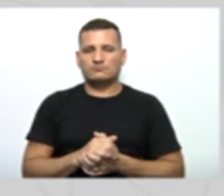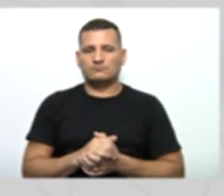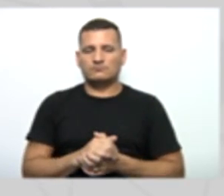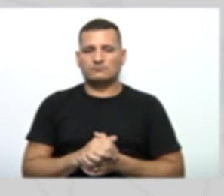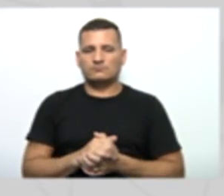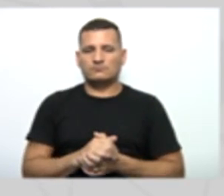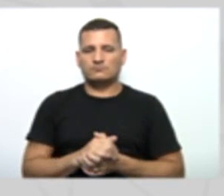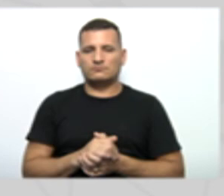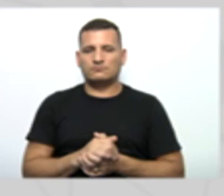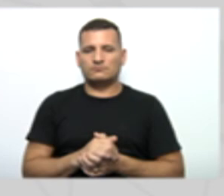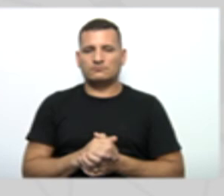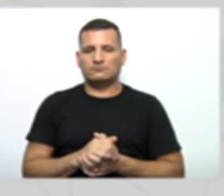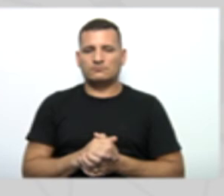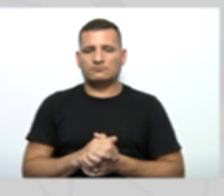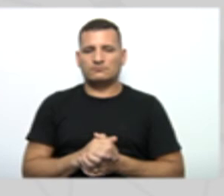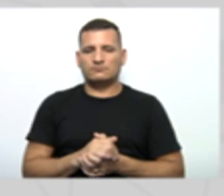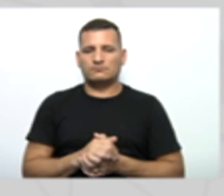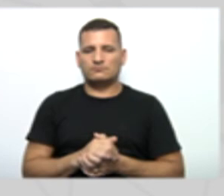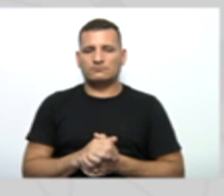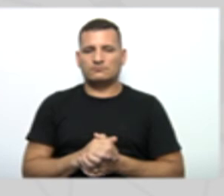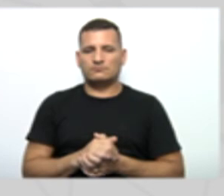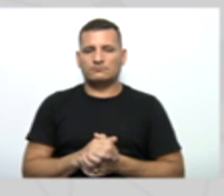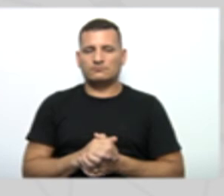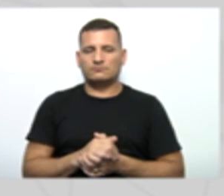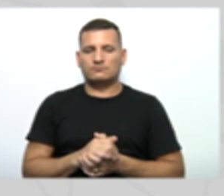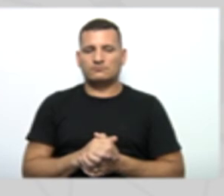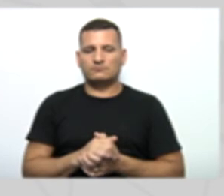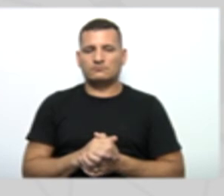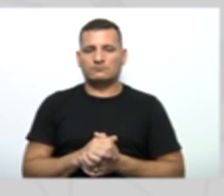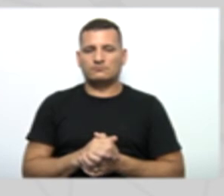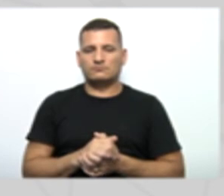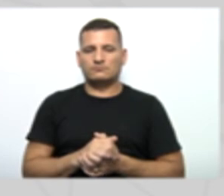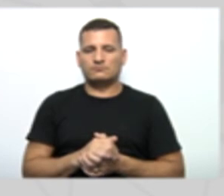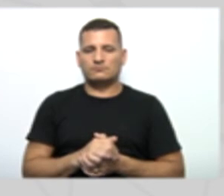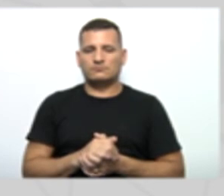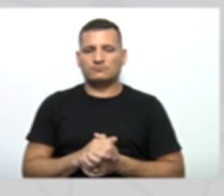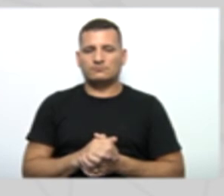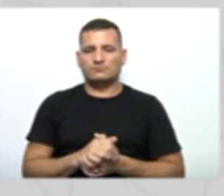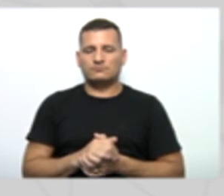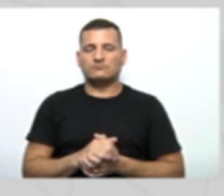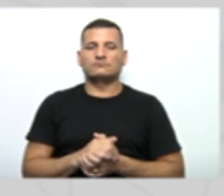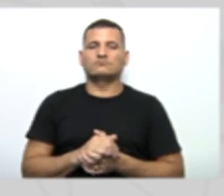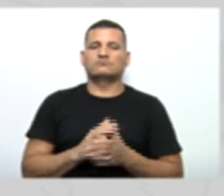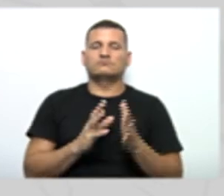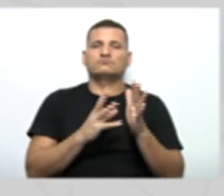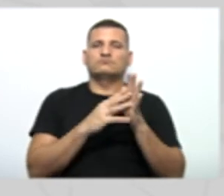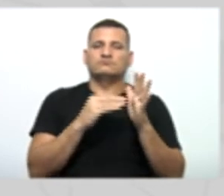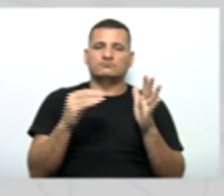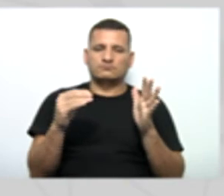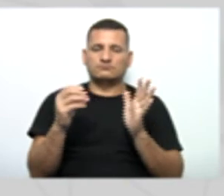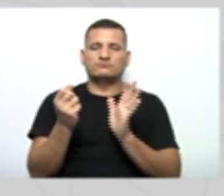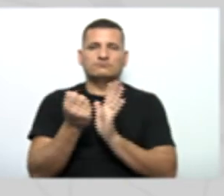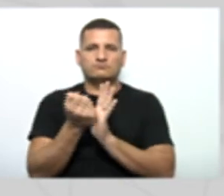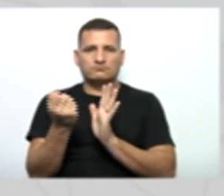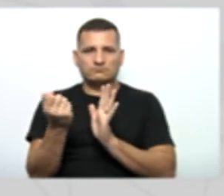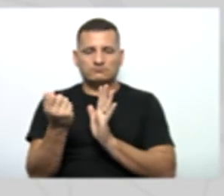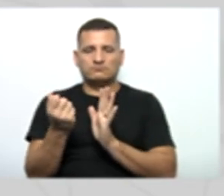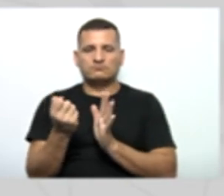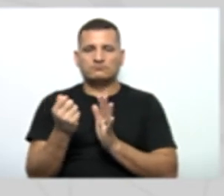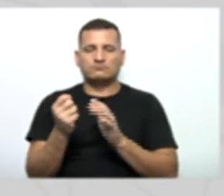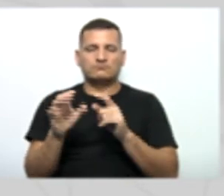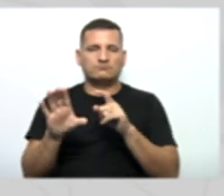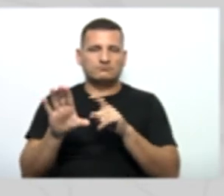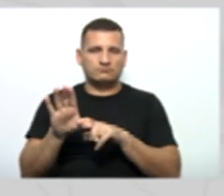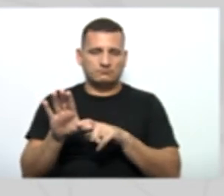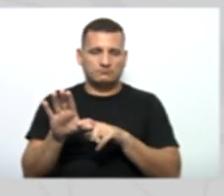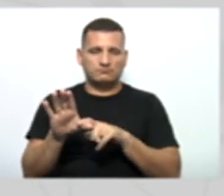para vocês, ó, a dependência, ó, eu posso ter um modelo e uma marca sim, tranquilamente, ó. Então